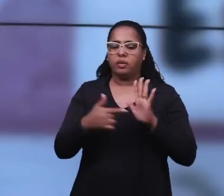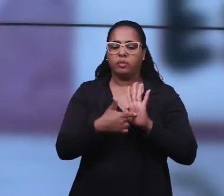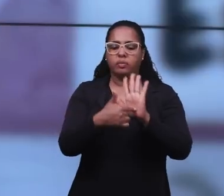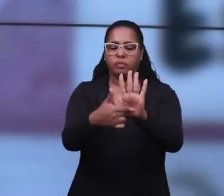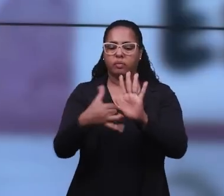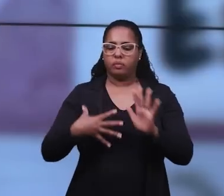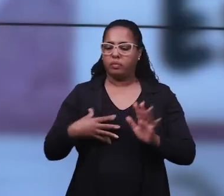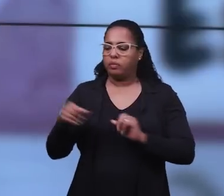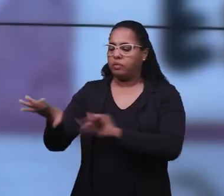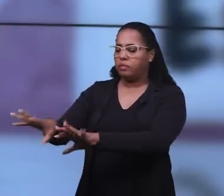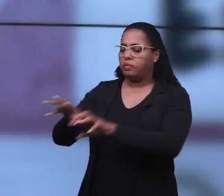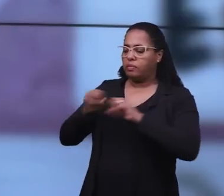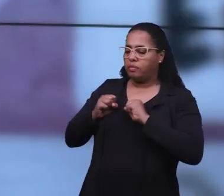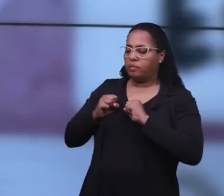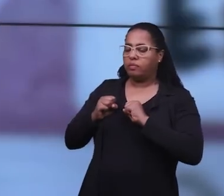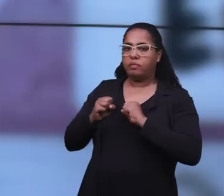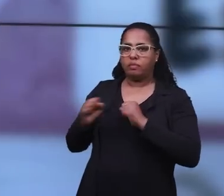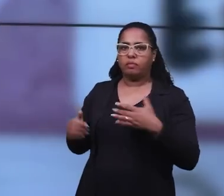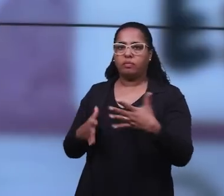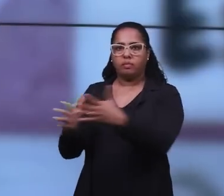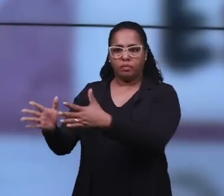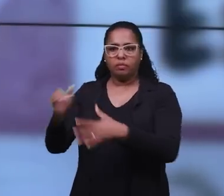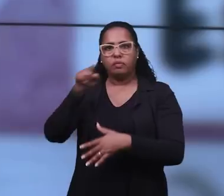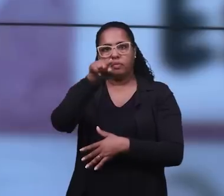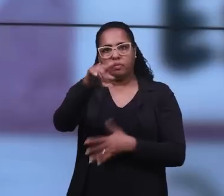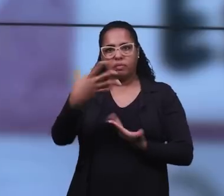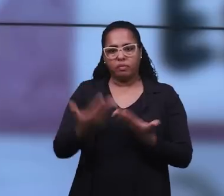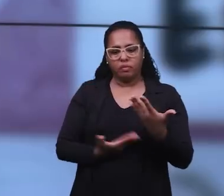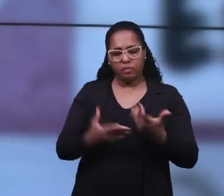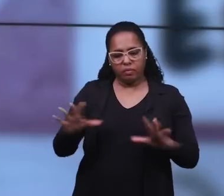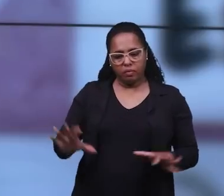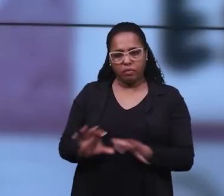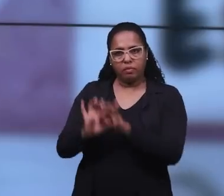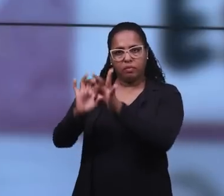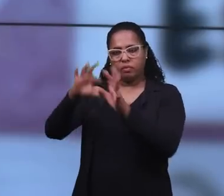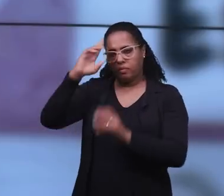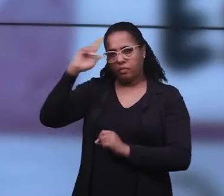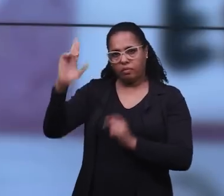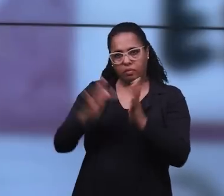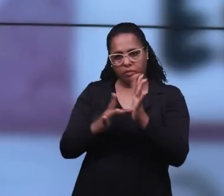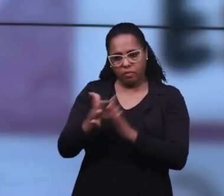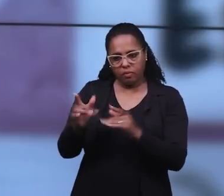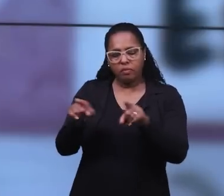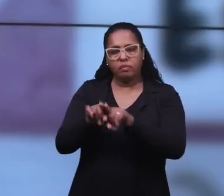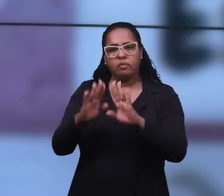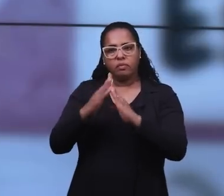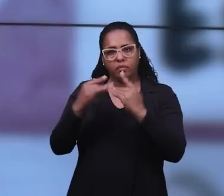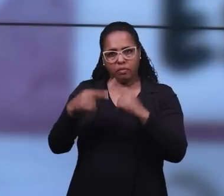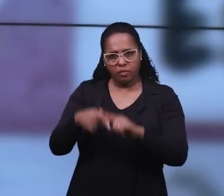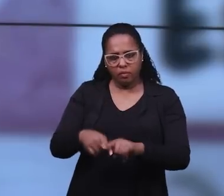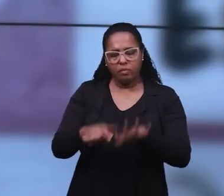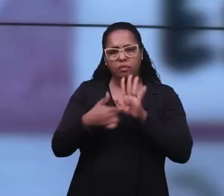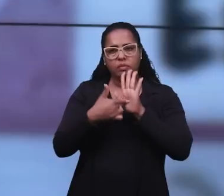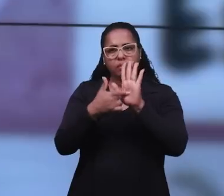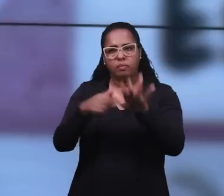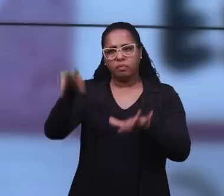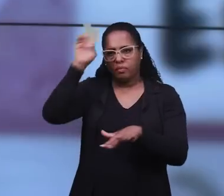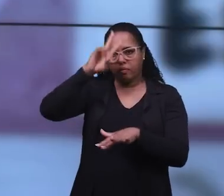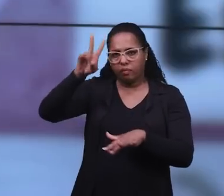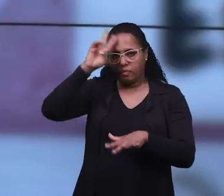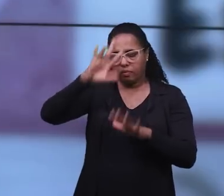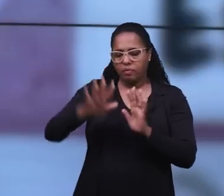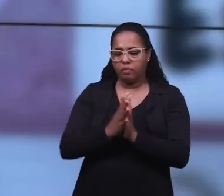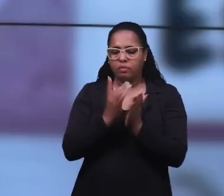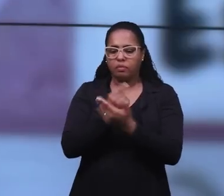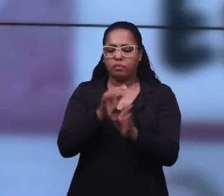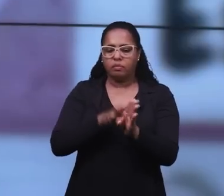aos seus filhos que você se apropriou do caminho, que é um servo que está em comunhão com Jesus e a igreja. Apresente as histórias da